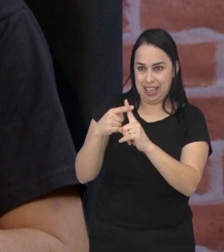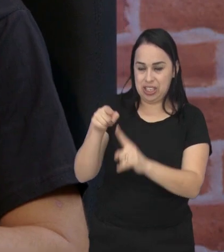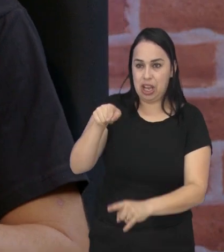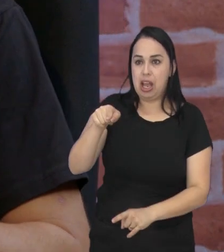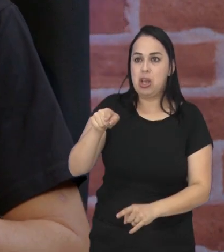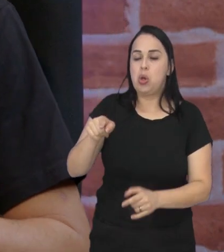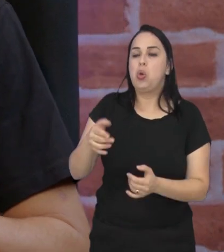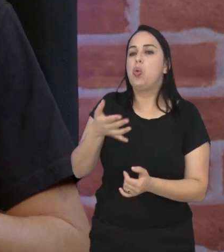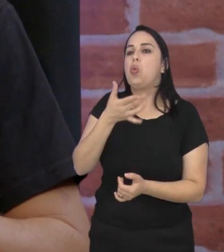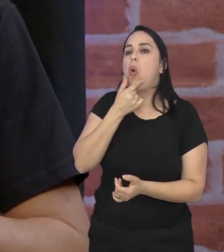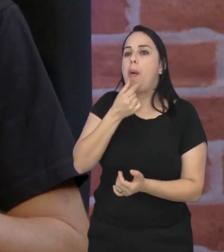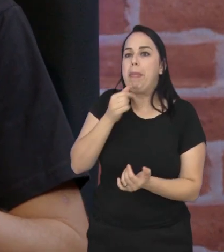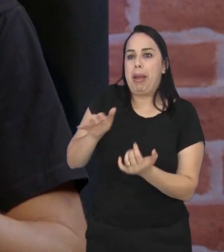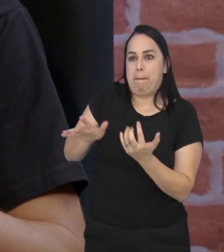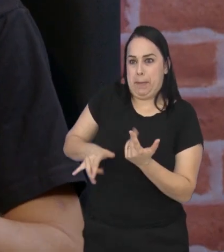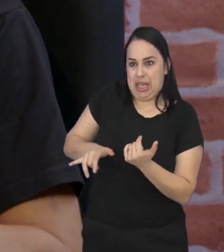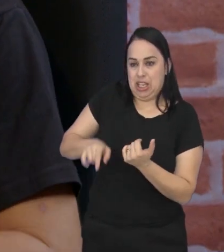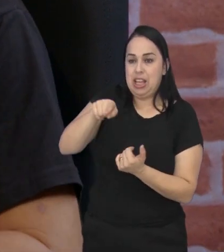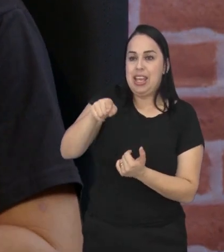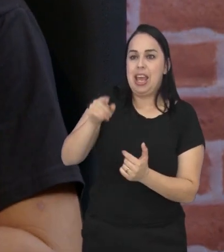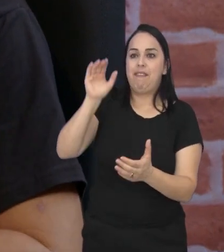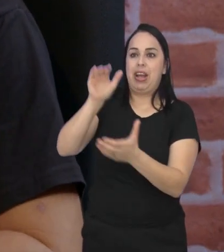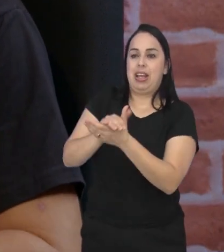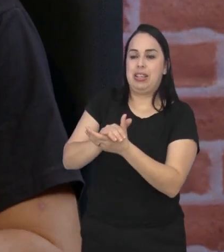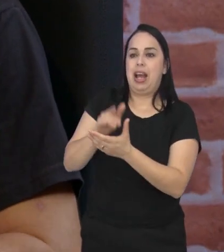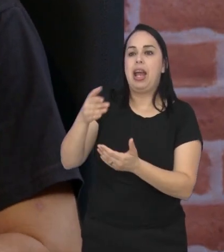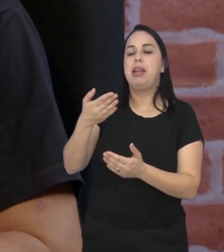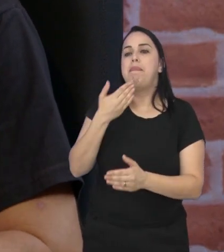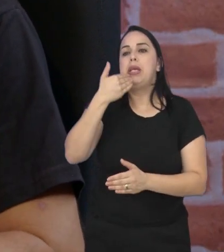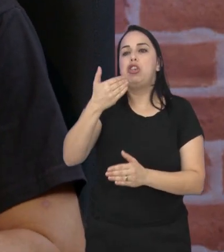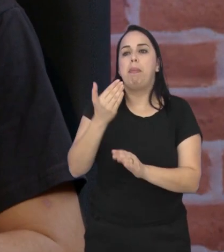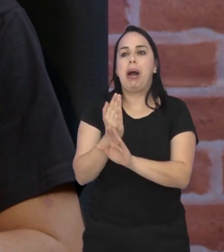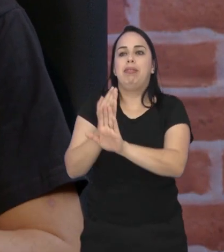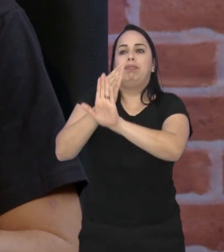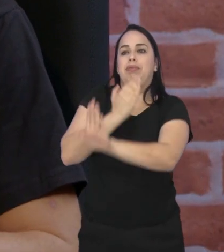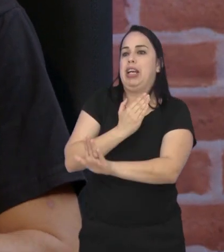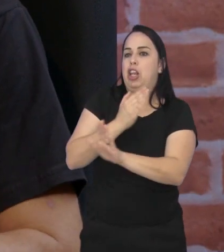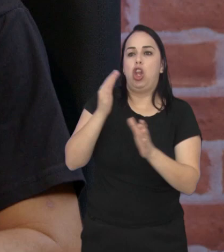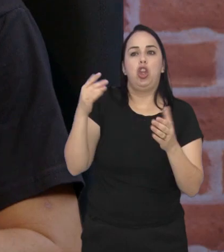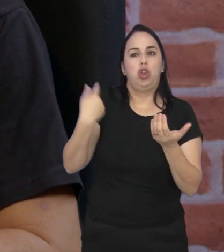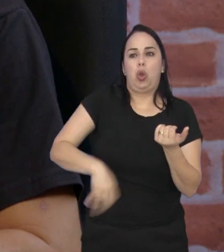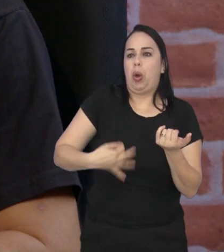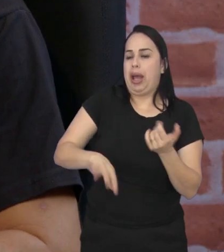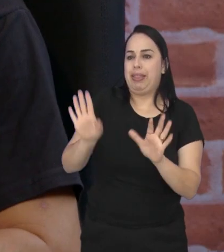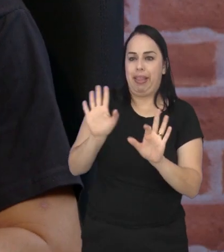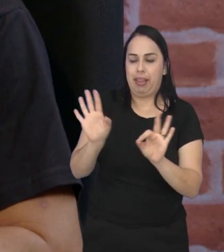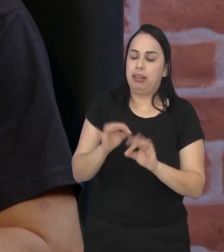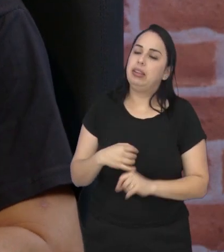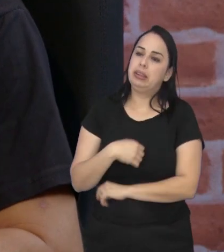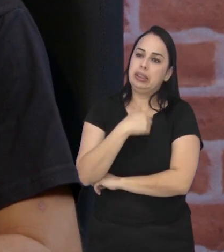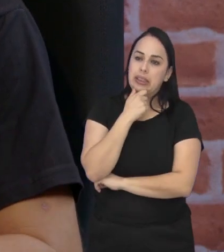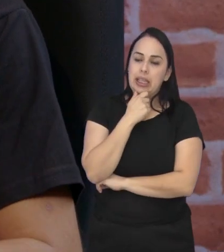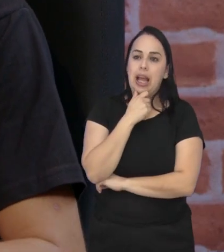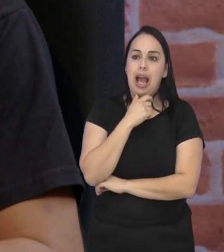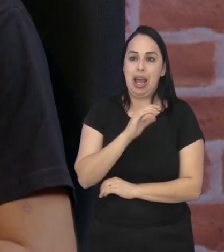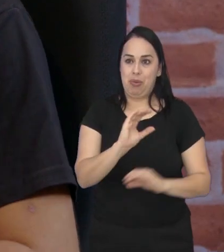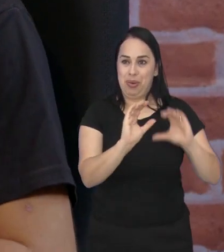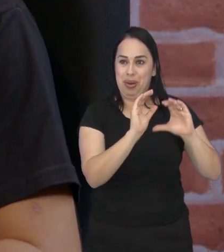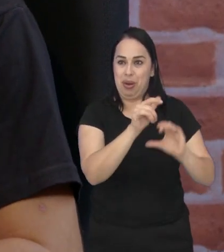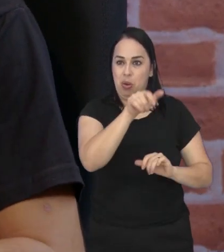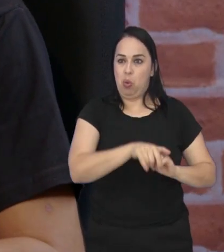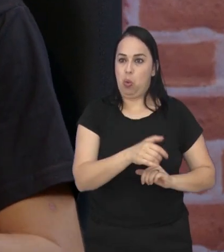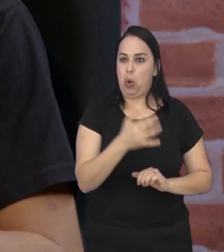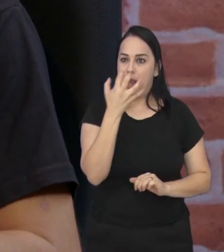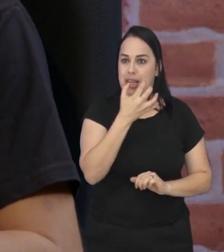baixista ia casar. O baixista ia casar, falou, gente, eu vou casar, vou ter que me afastar da banda, não vou mais poder tocar. Aí eu lembro que